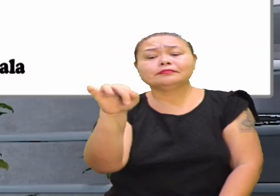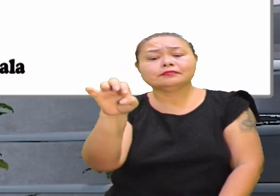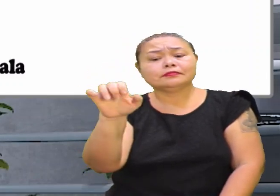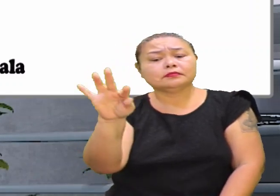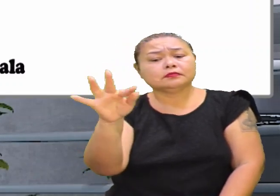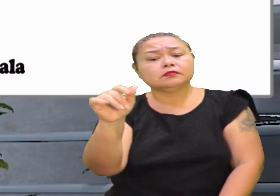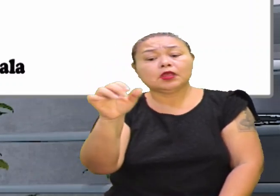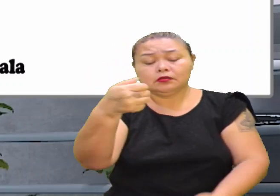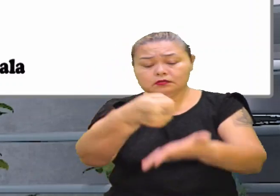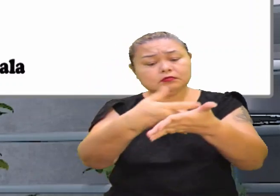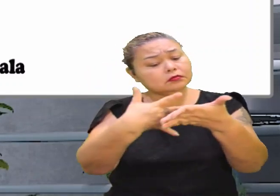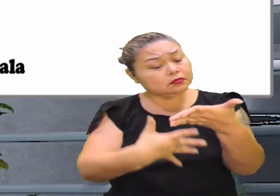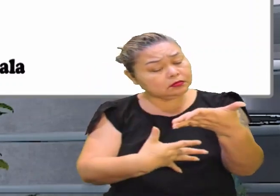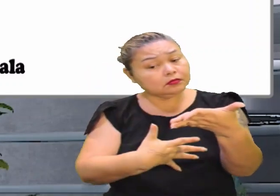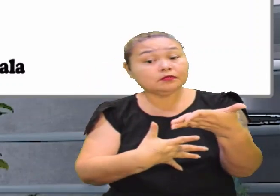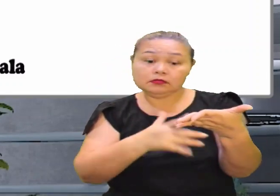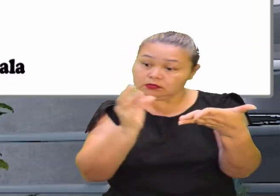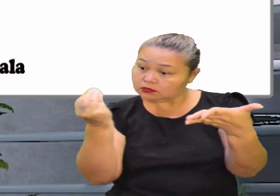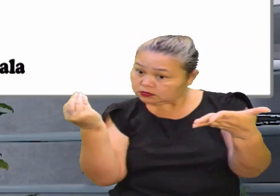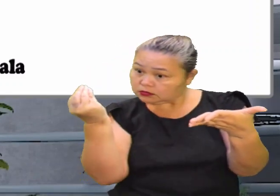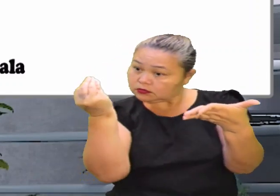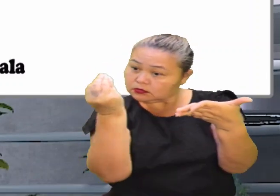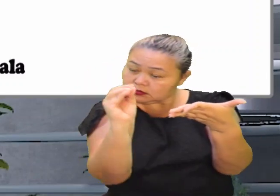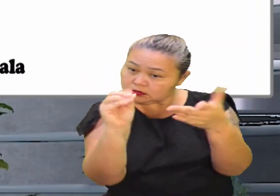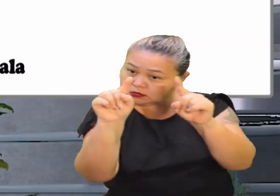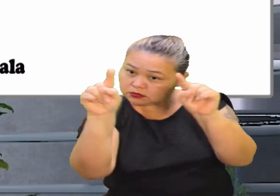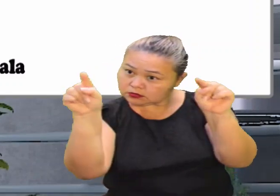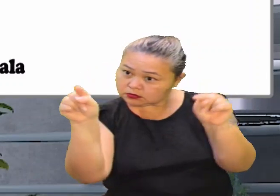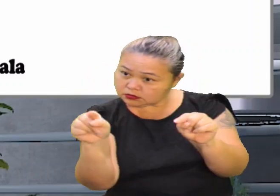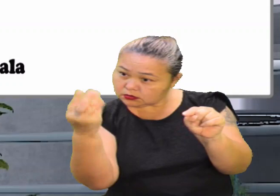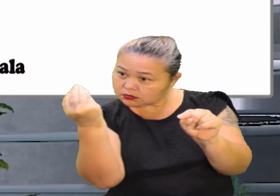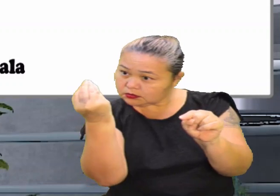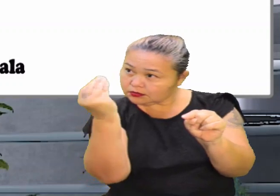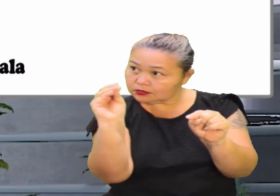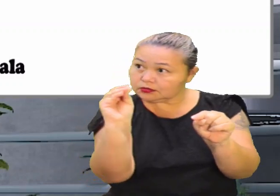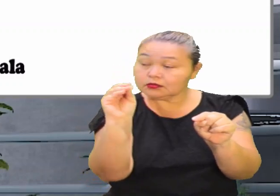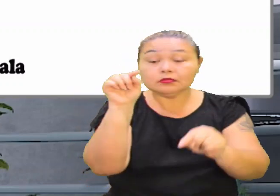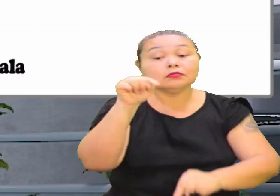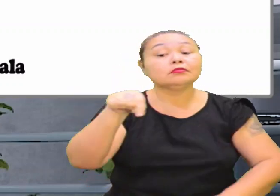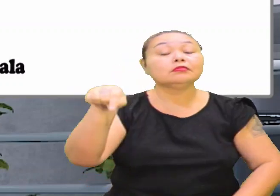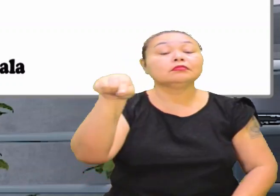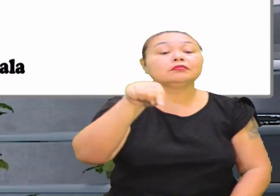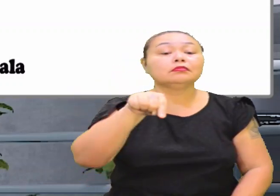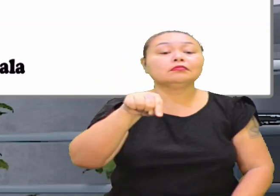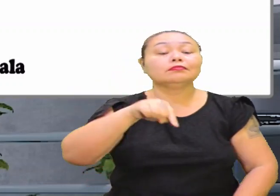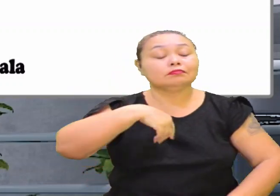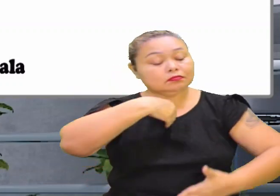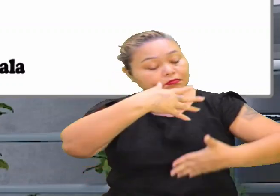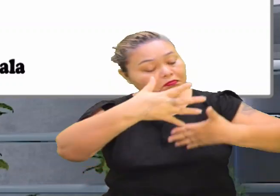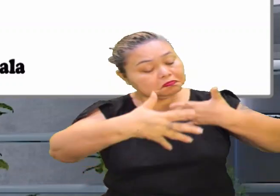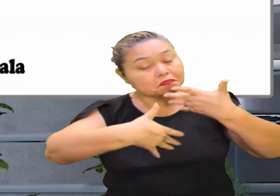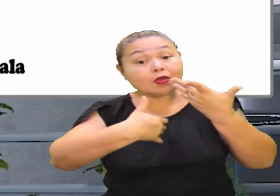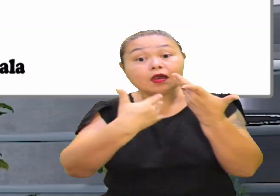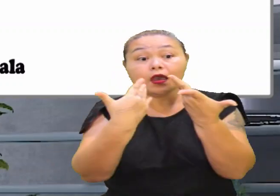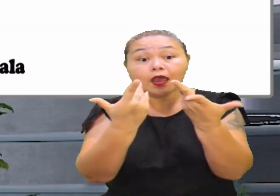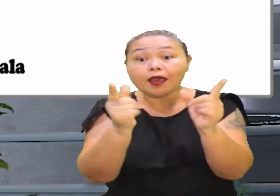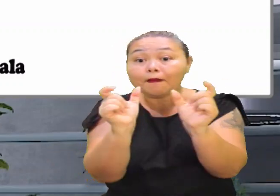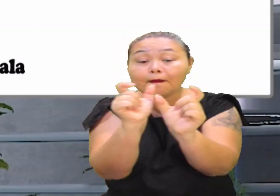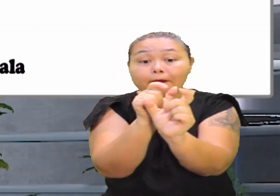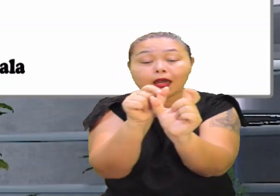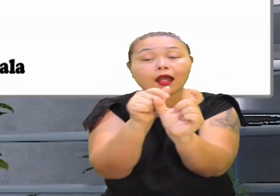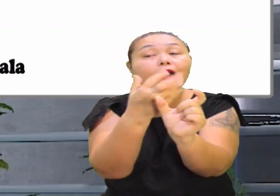mostrar a resposta. Questões abertas. Professor, precisa estar igualzinho que eu mostrar aqui? Não. O que a gente